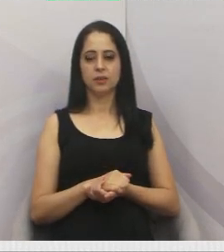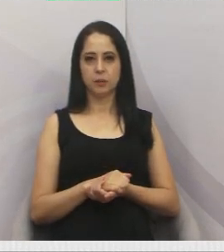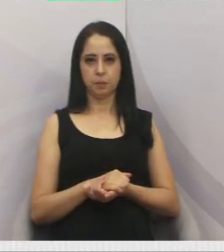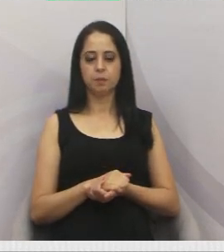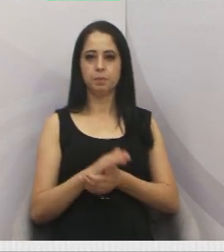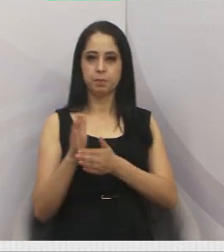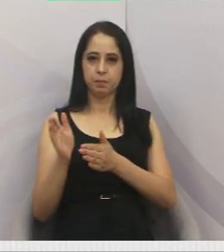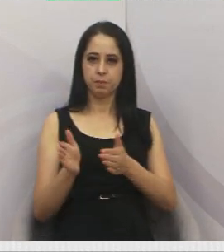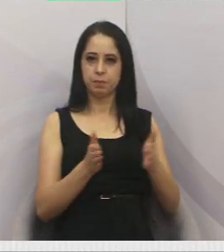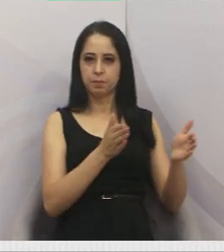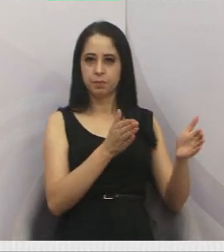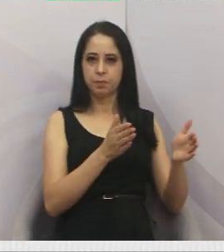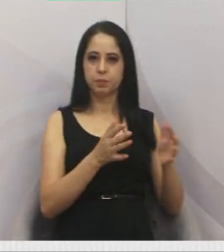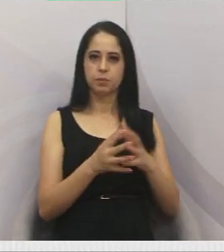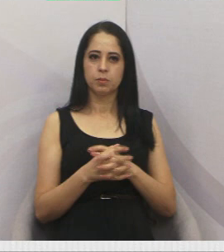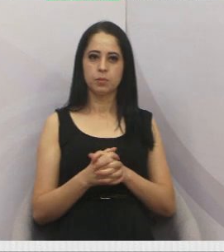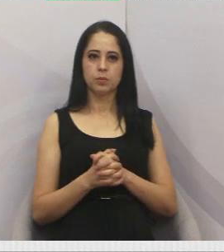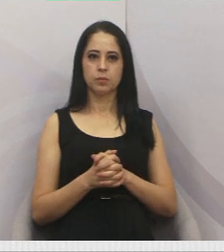Próximo voto.